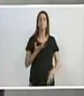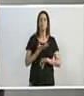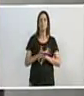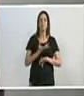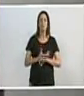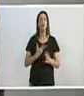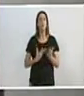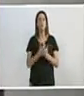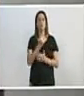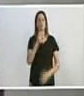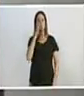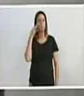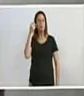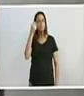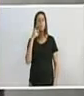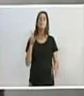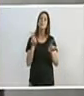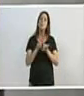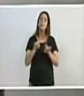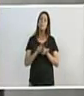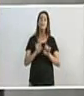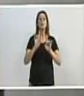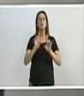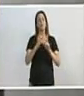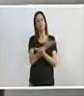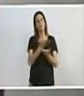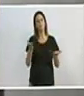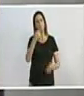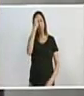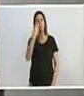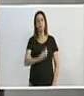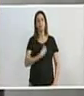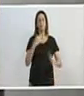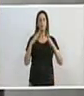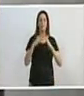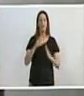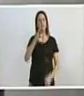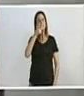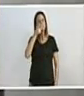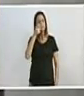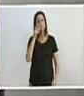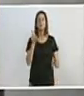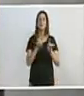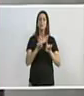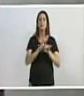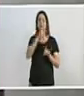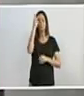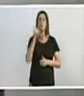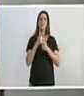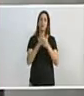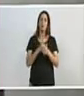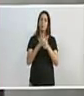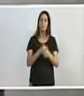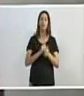presentes, e saúdo especialmente o senhor e a senhora que nos acompanham em seus lares e também aqueles que nos acompanham